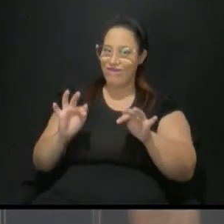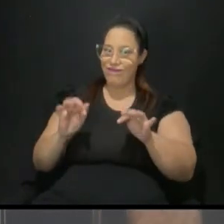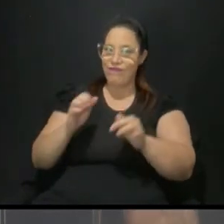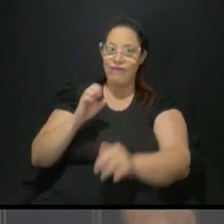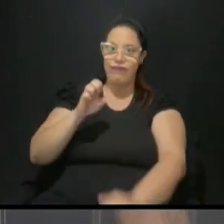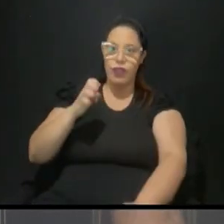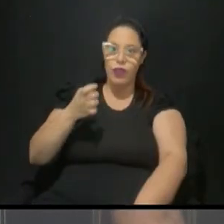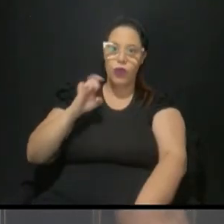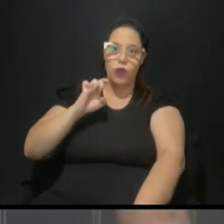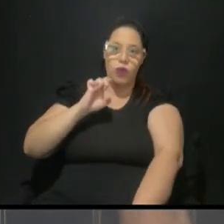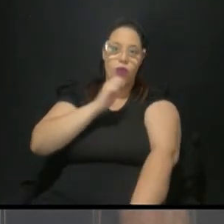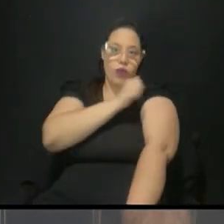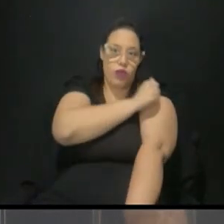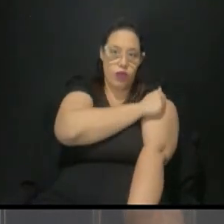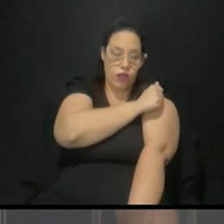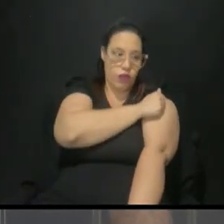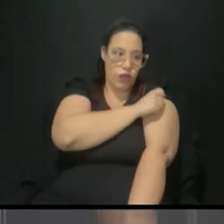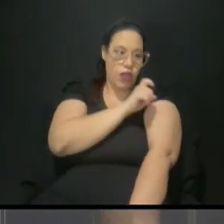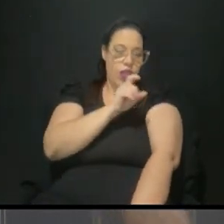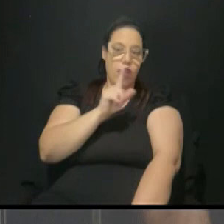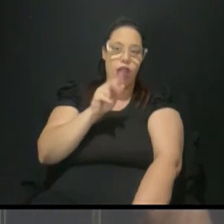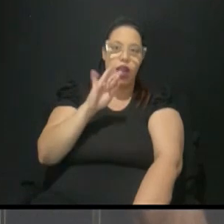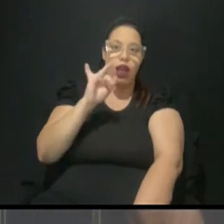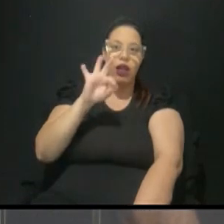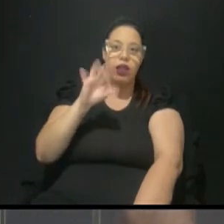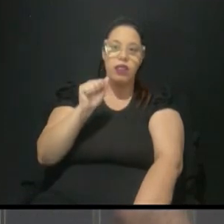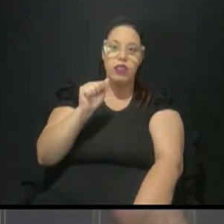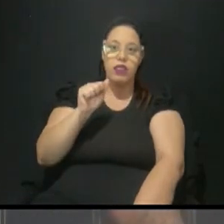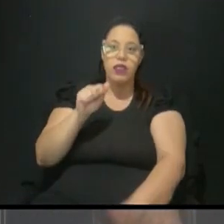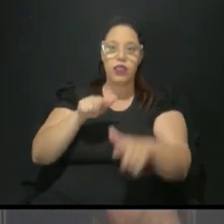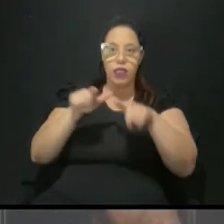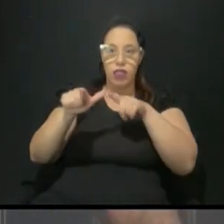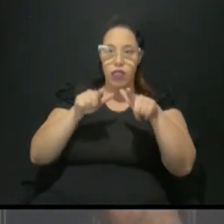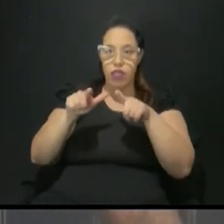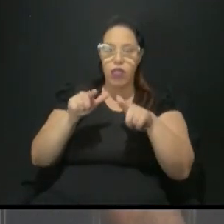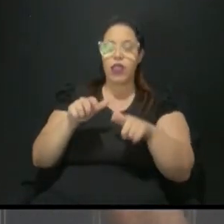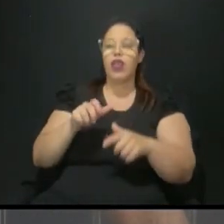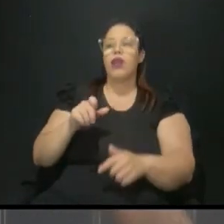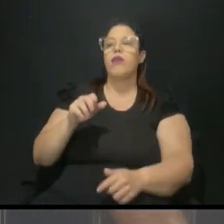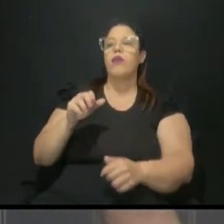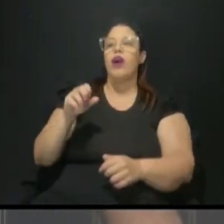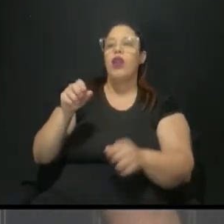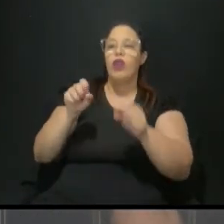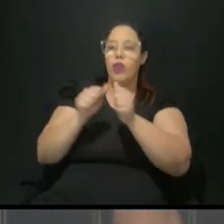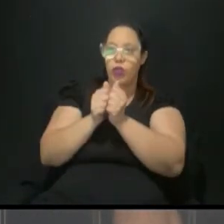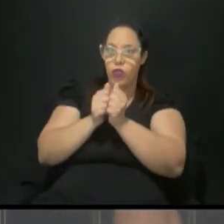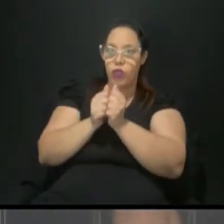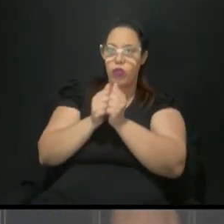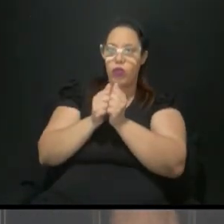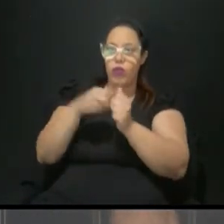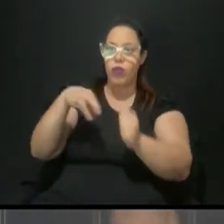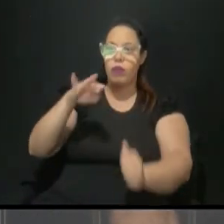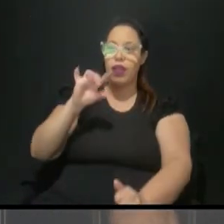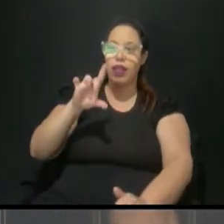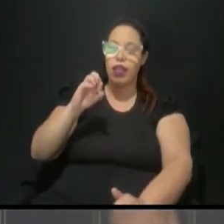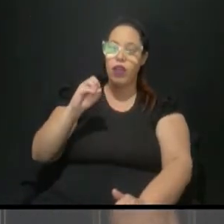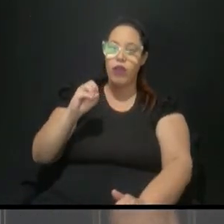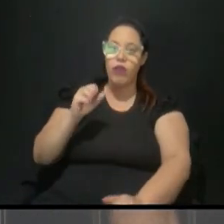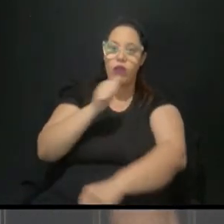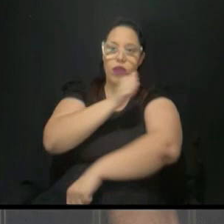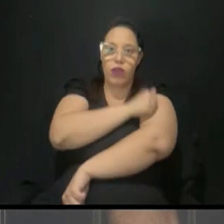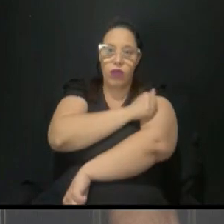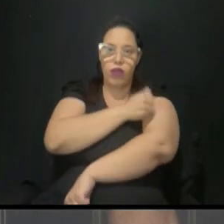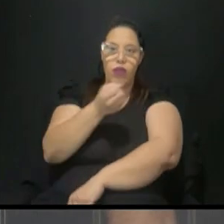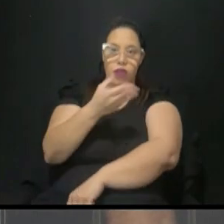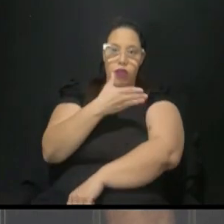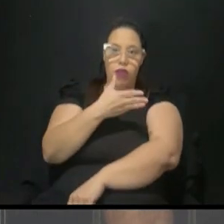que trabalha com o Marcelo, foi bolsista, né, que era aluna recém-formada, aí há um